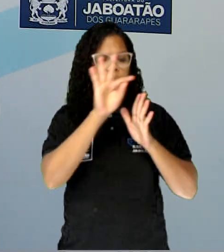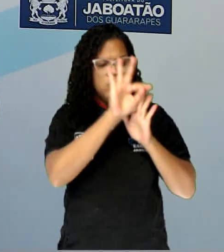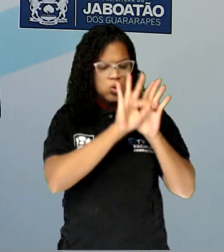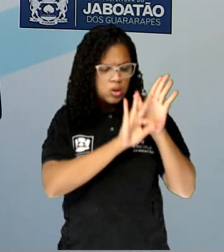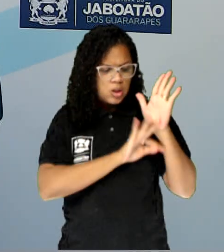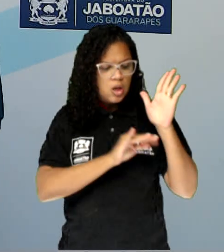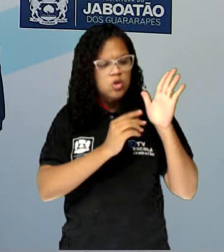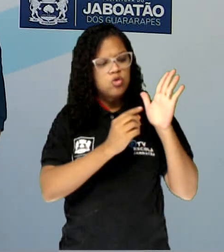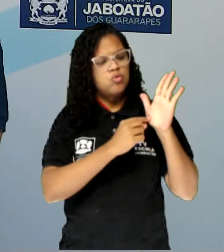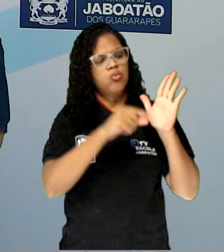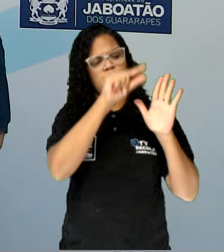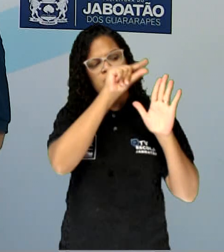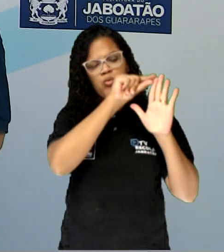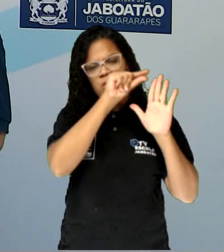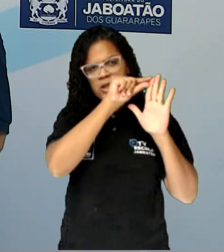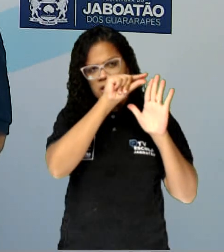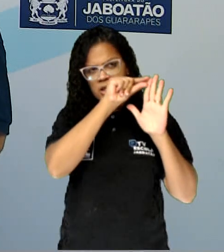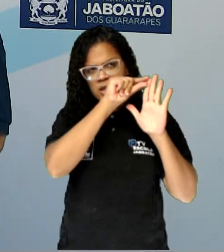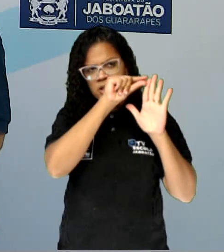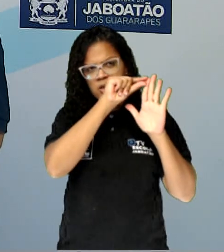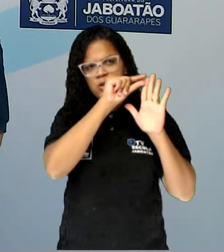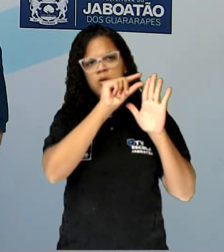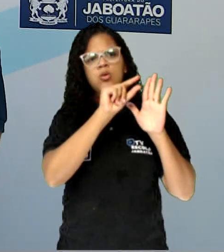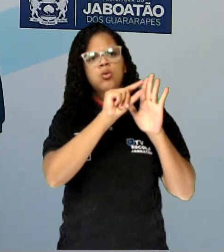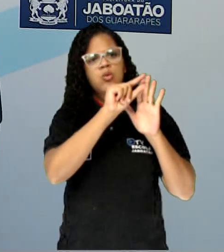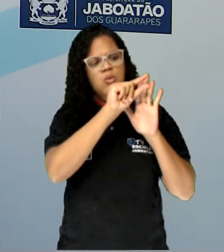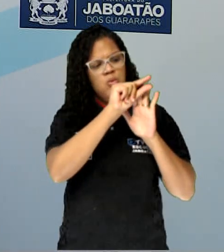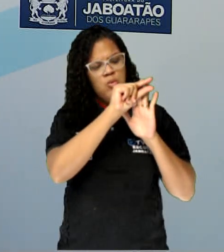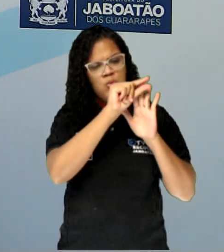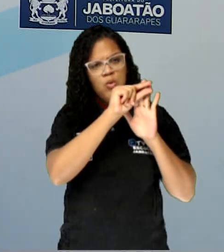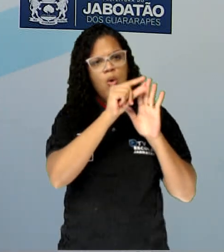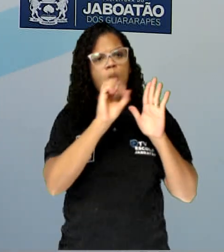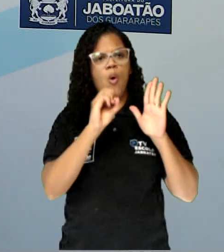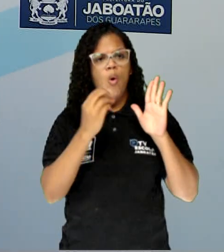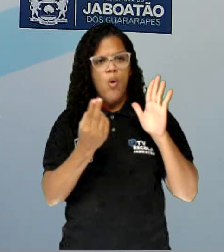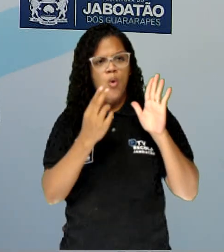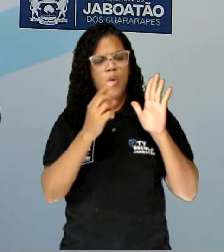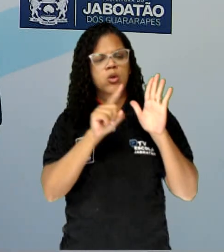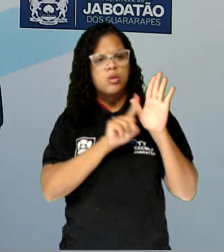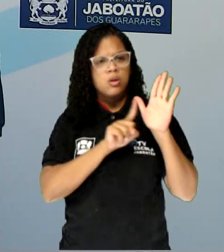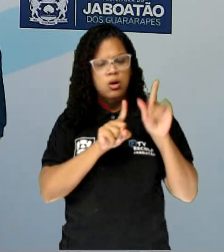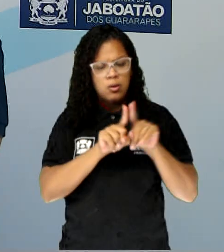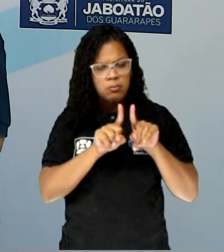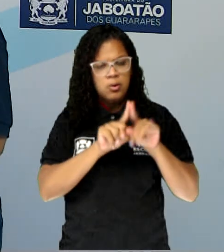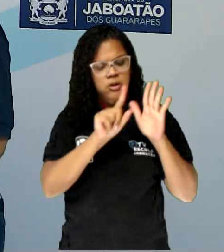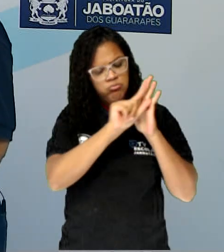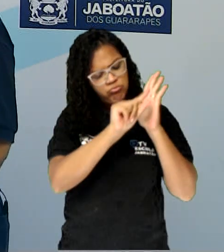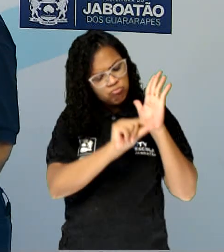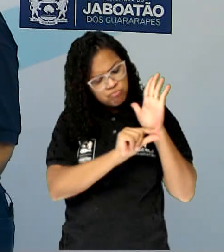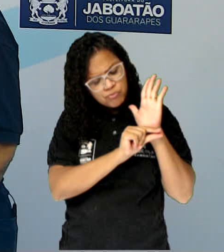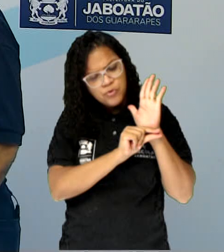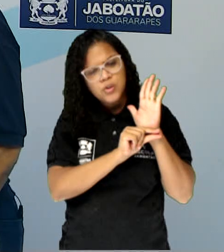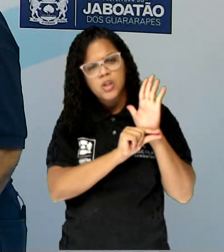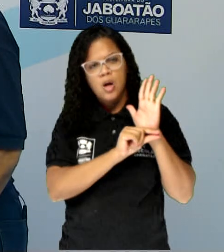no canto superior da página, ao final, junto à assinatura, ou nos 2 locais.